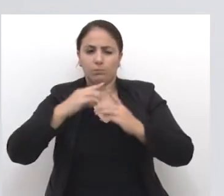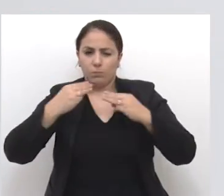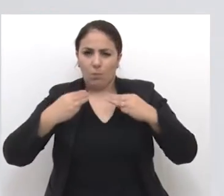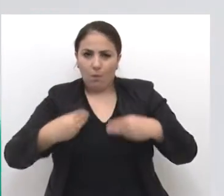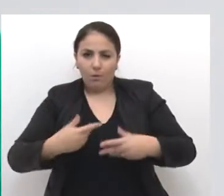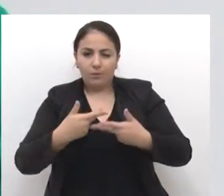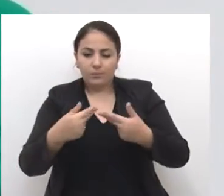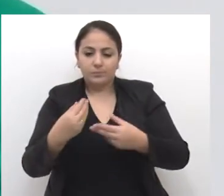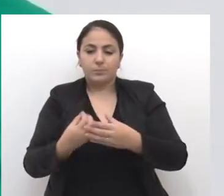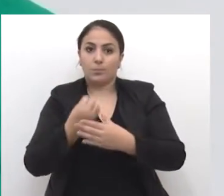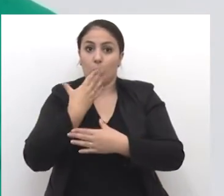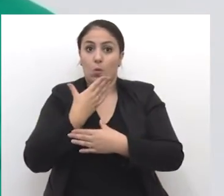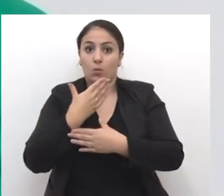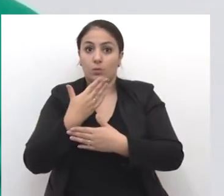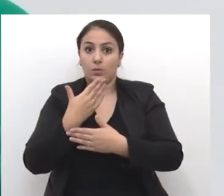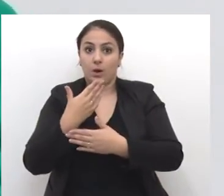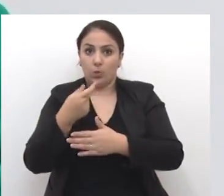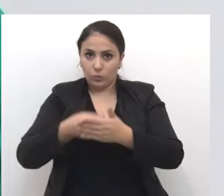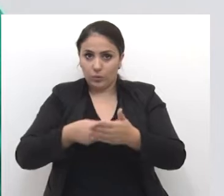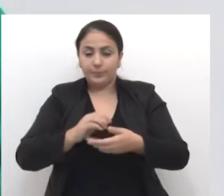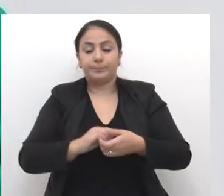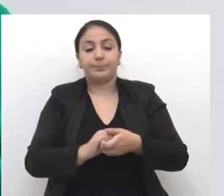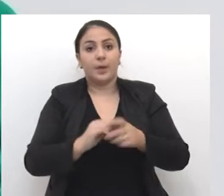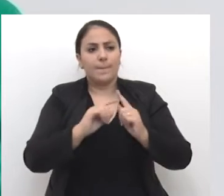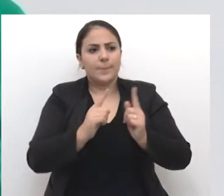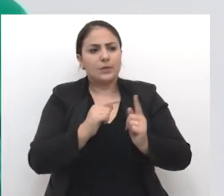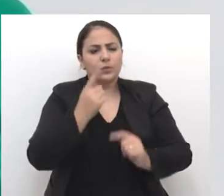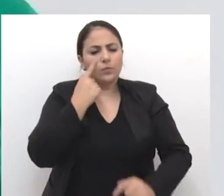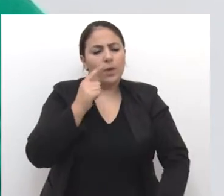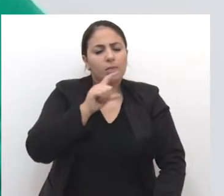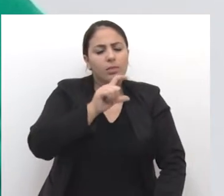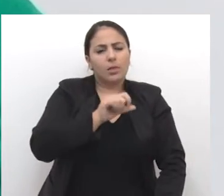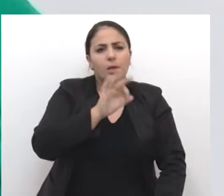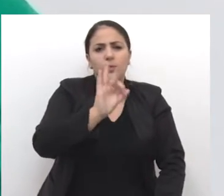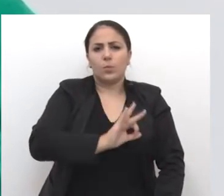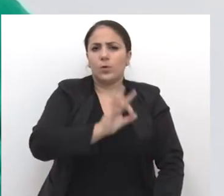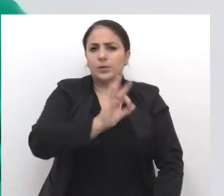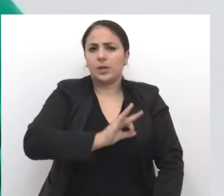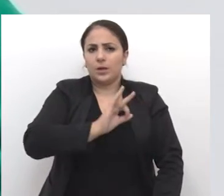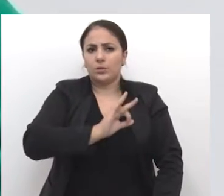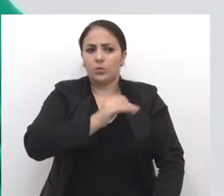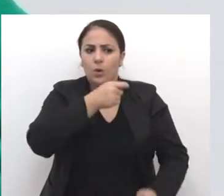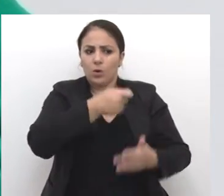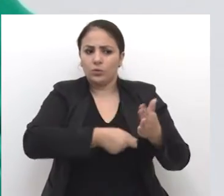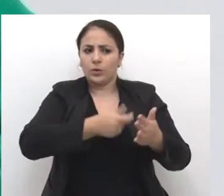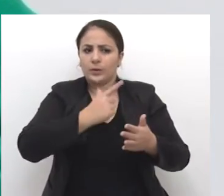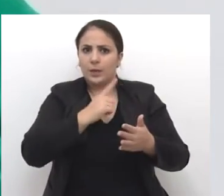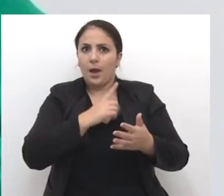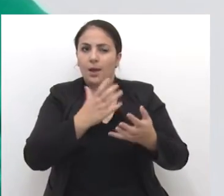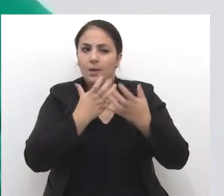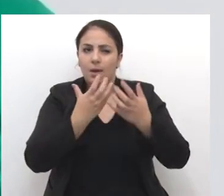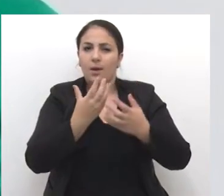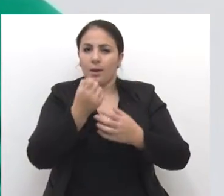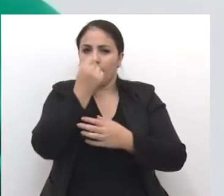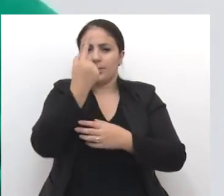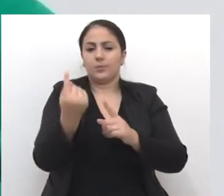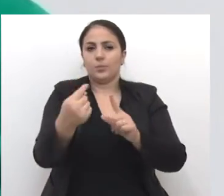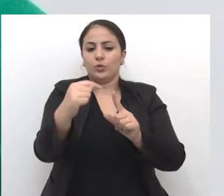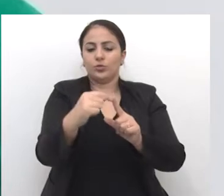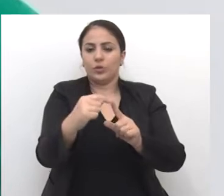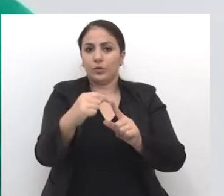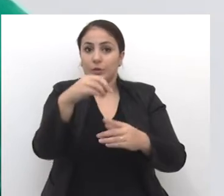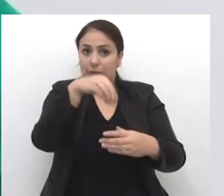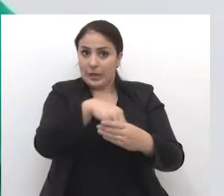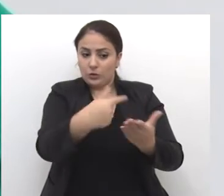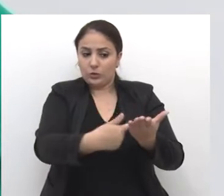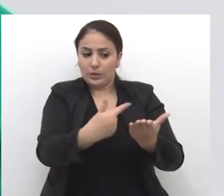pouco 10% é de escritores que estão querendo implementar nesse